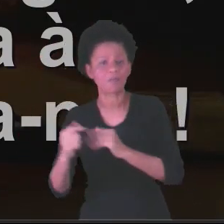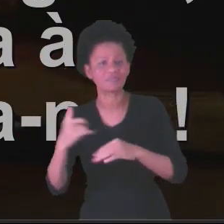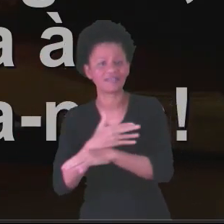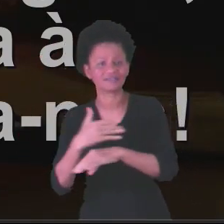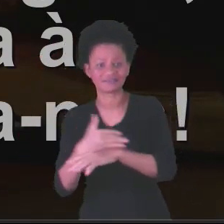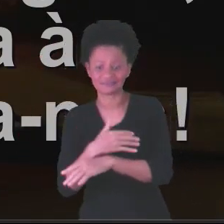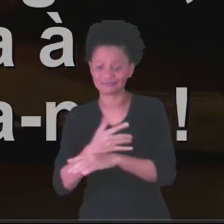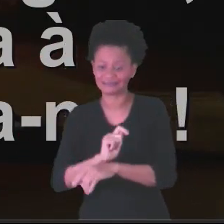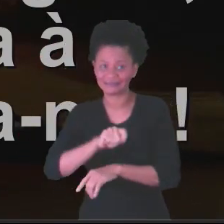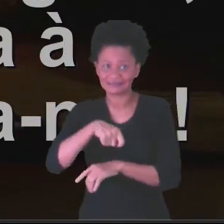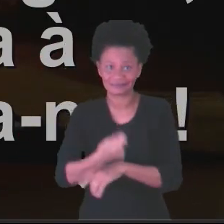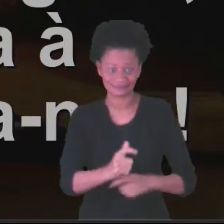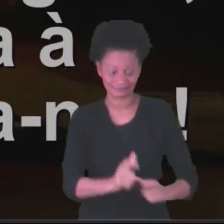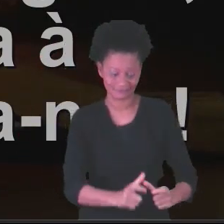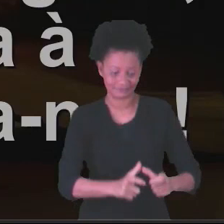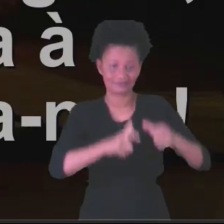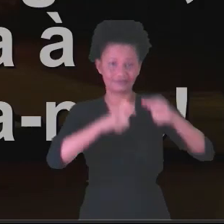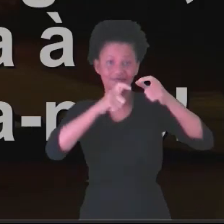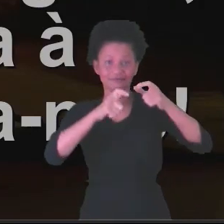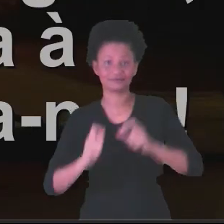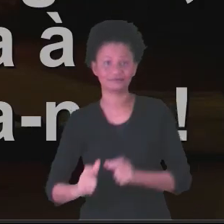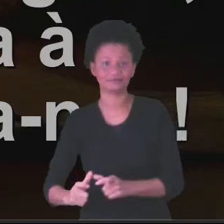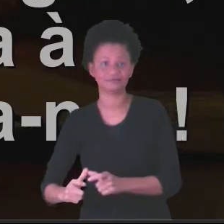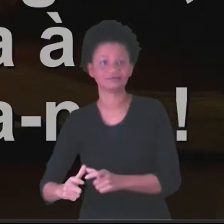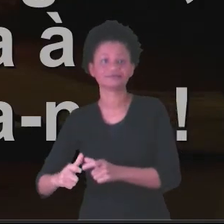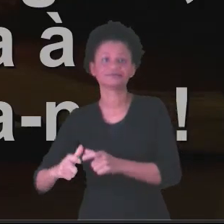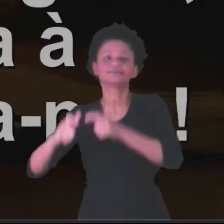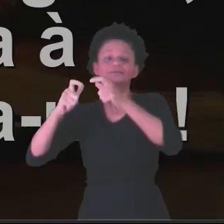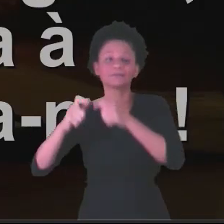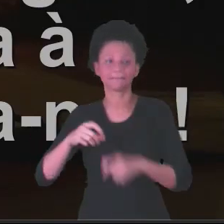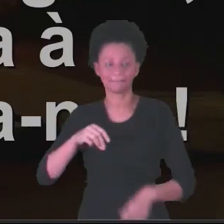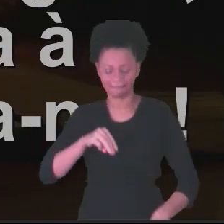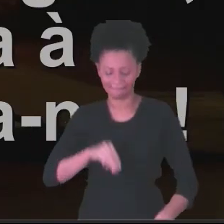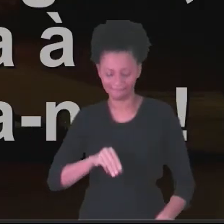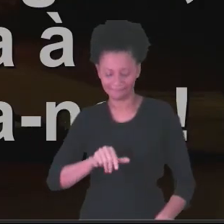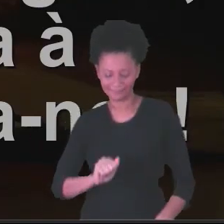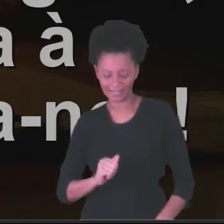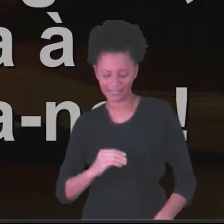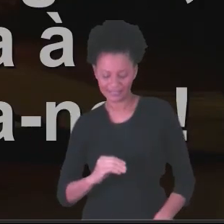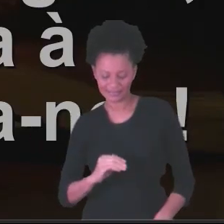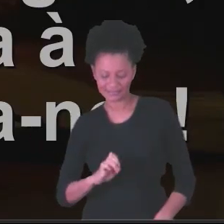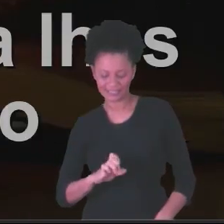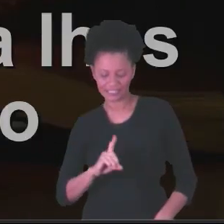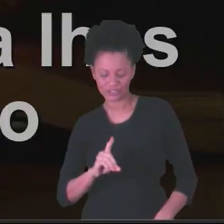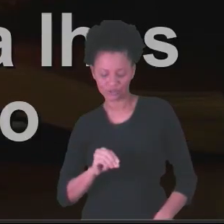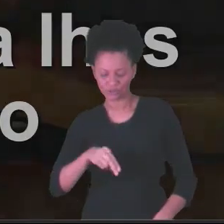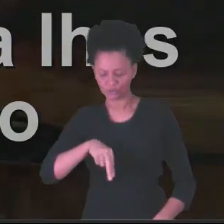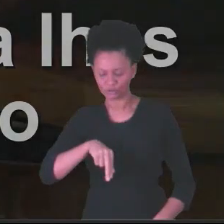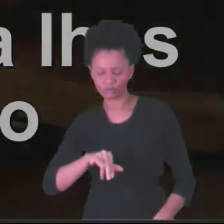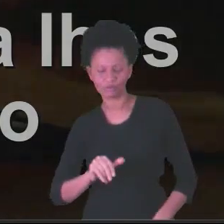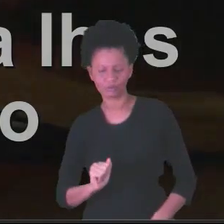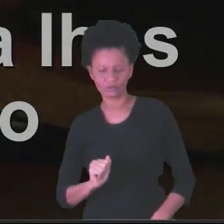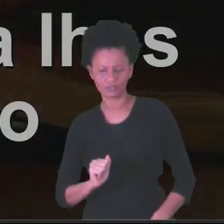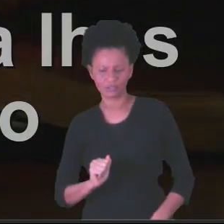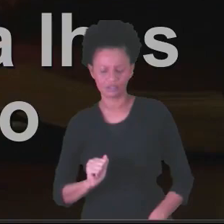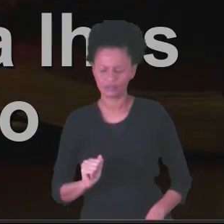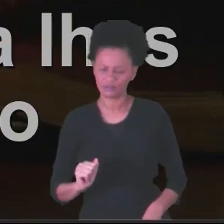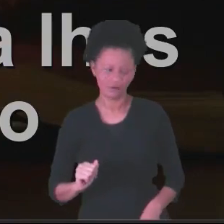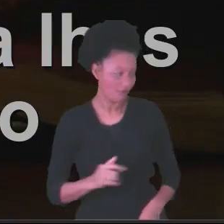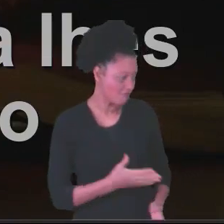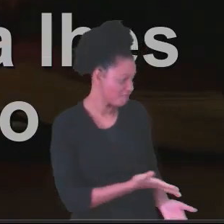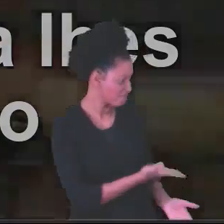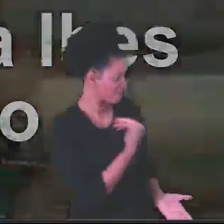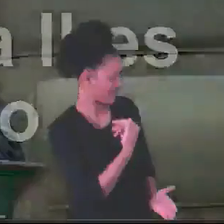dizendo passa a macedônia e ajuda-nos e paulo se diz